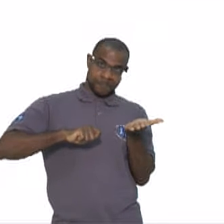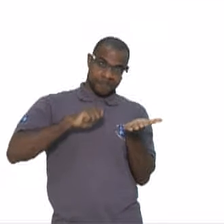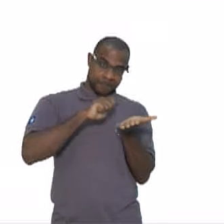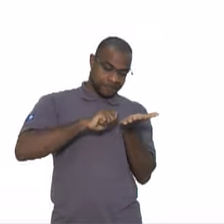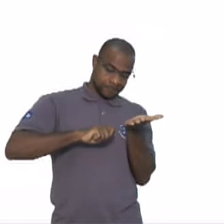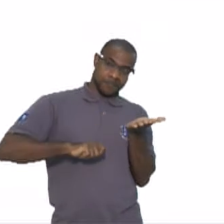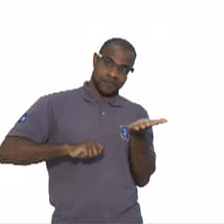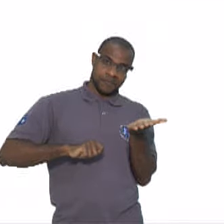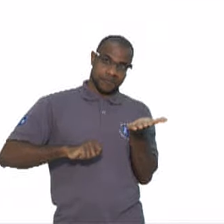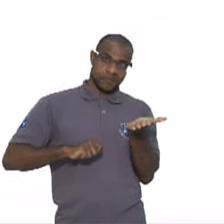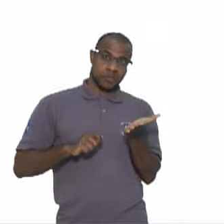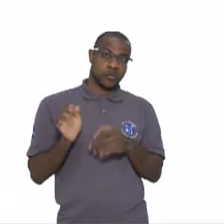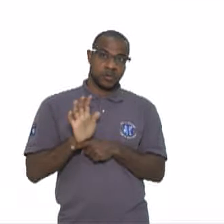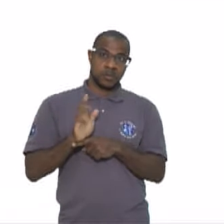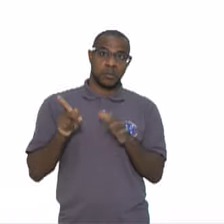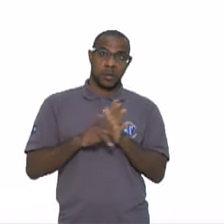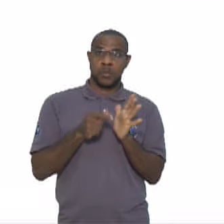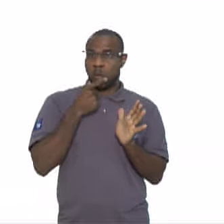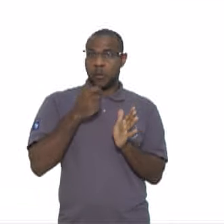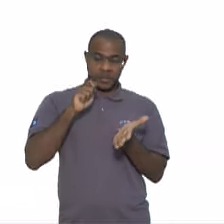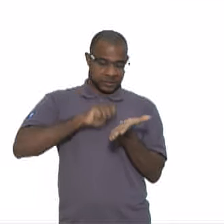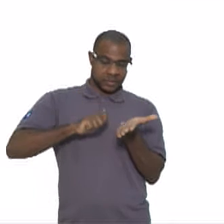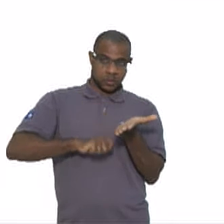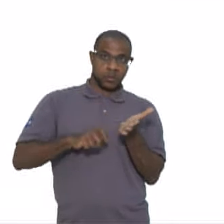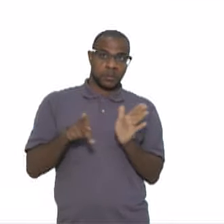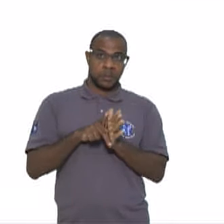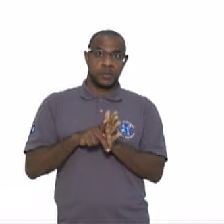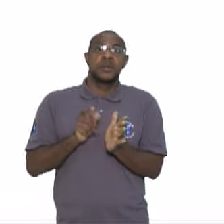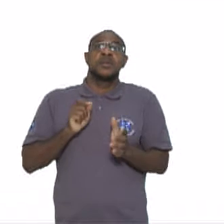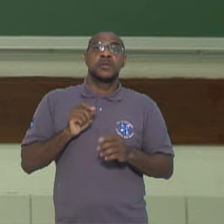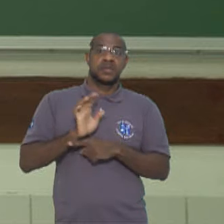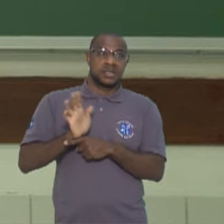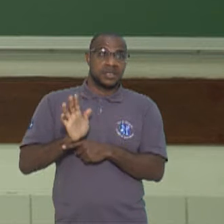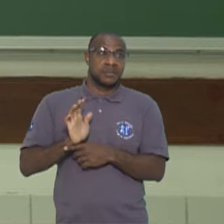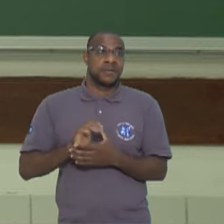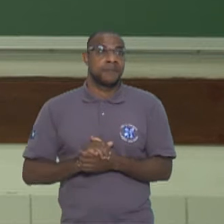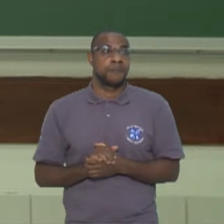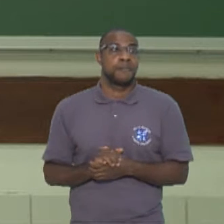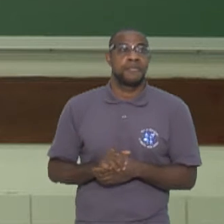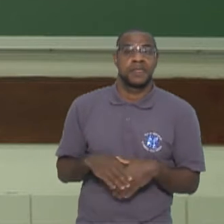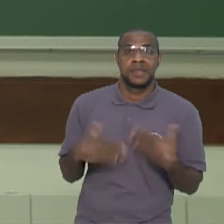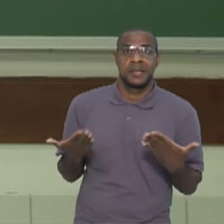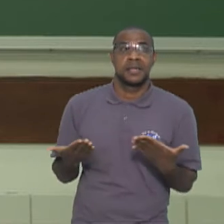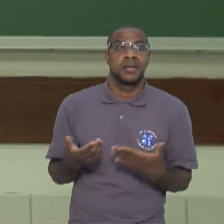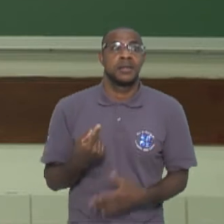ou estúdio. Então assim, há a questão do roteirista.